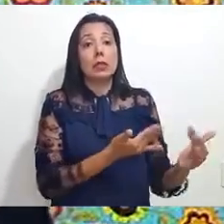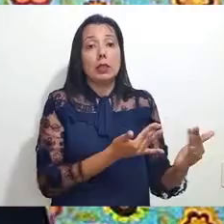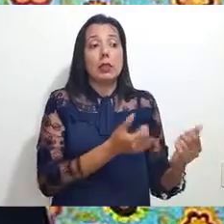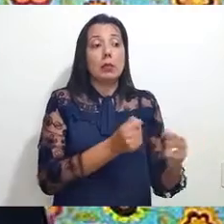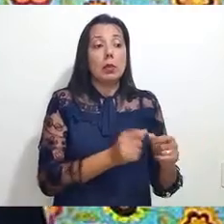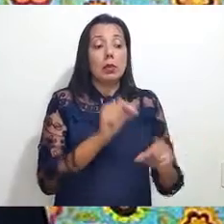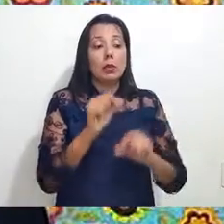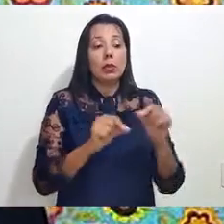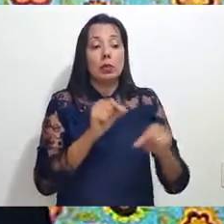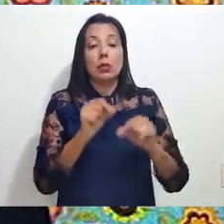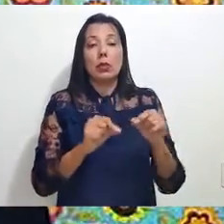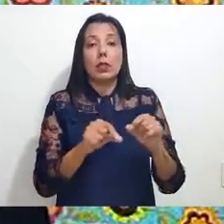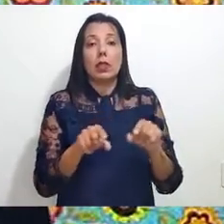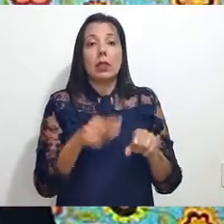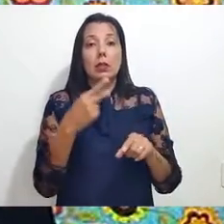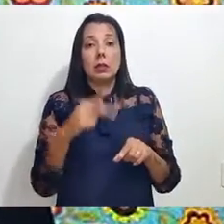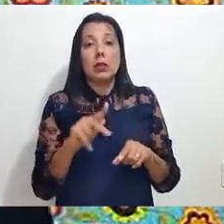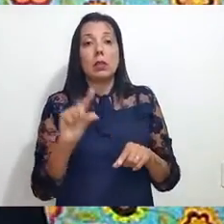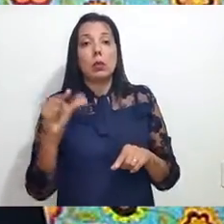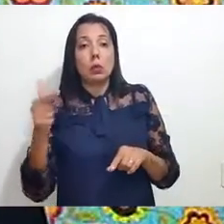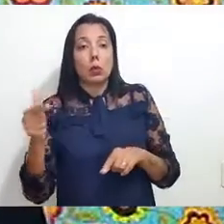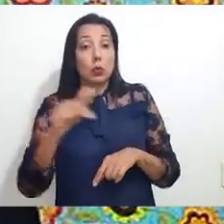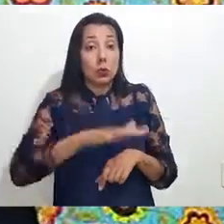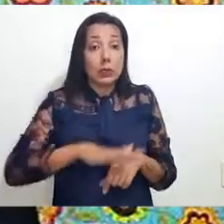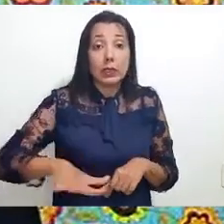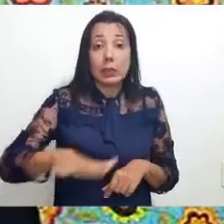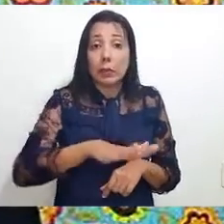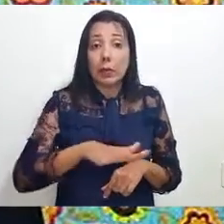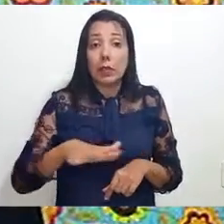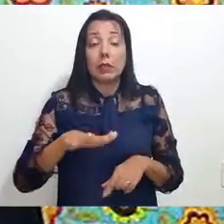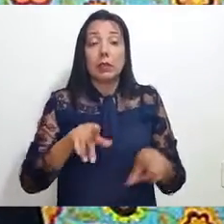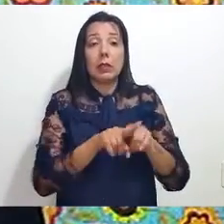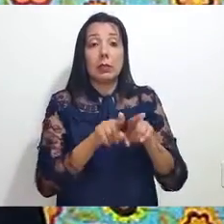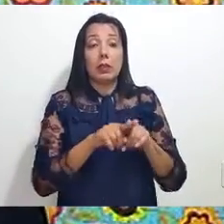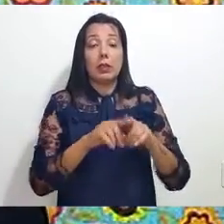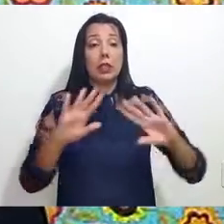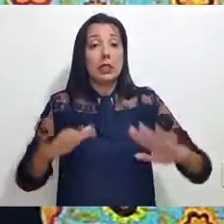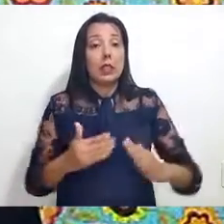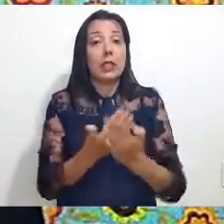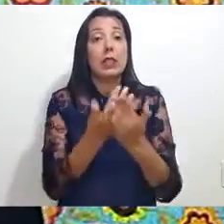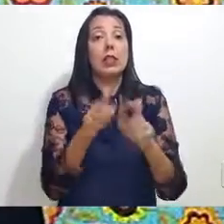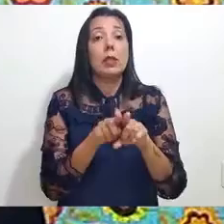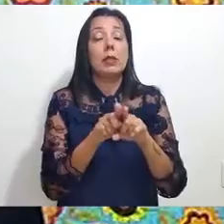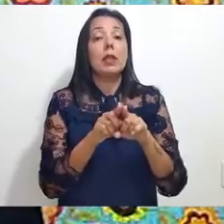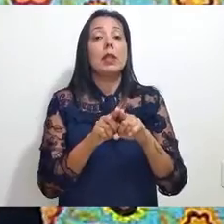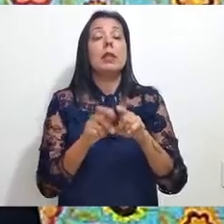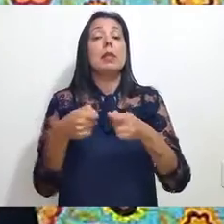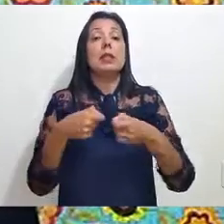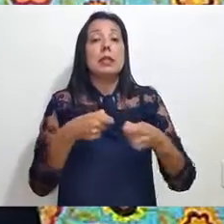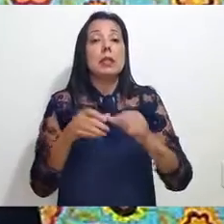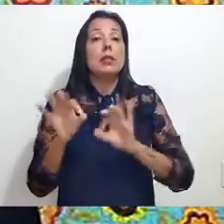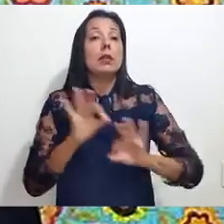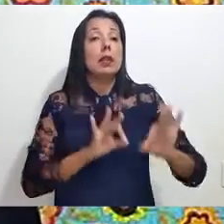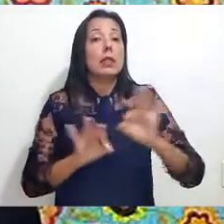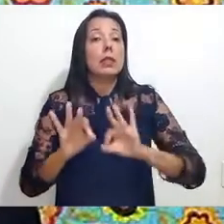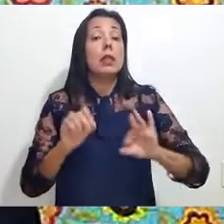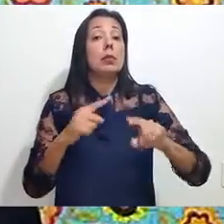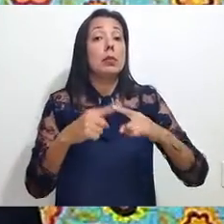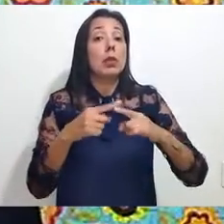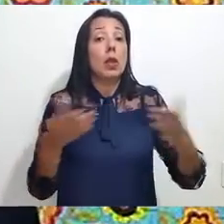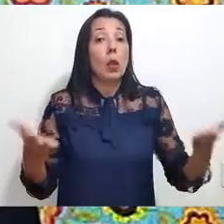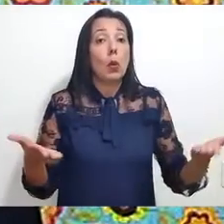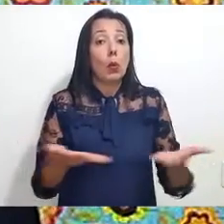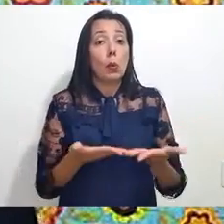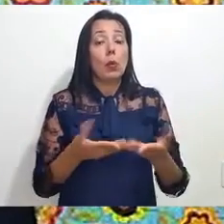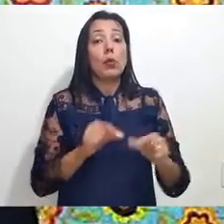circular nos seus outros espaços, né? Que essa rede puder funcionar. Porque hoje ele fica, né,